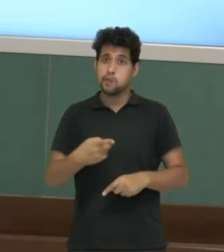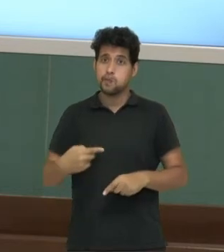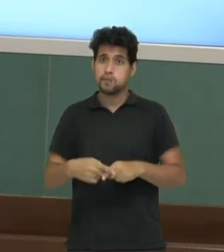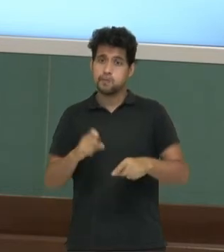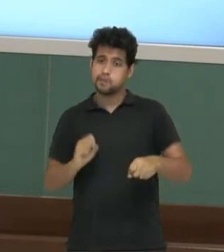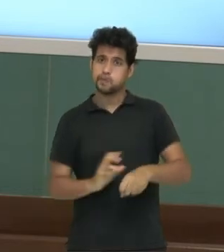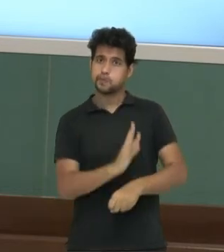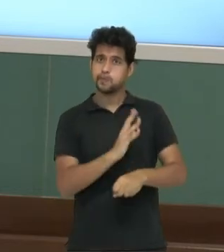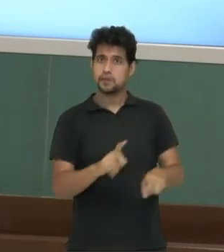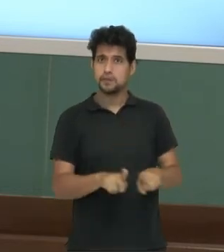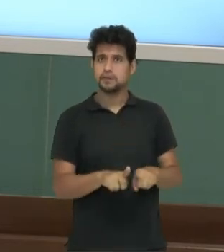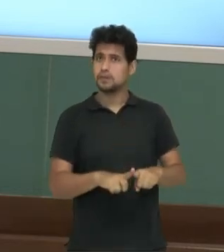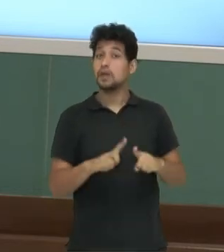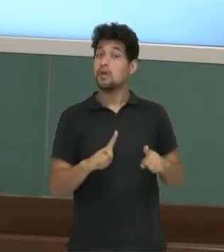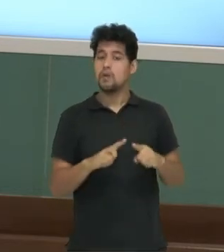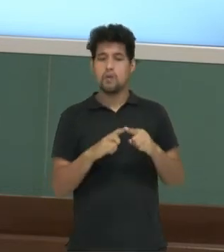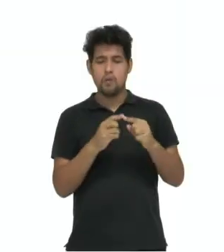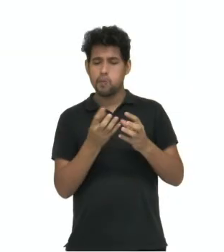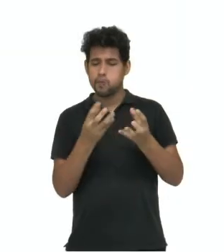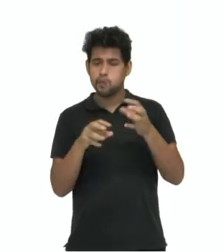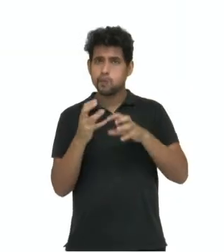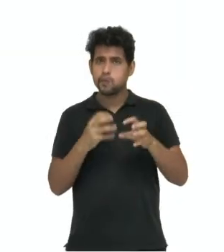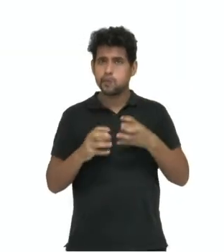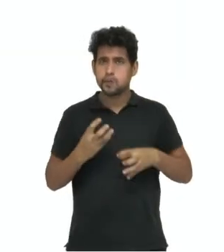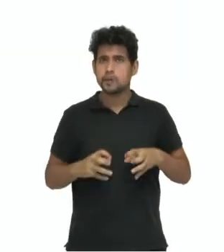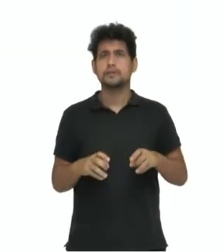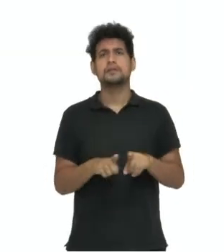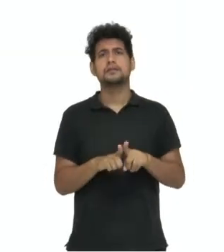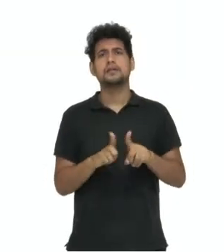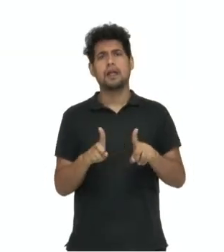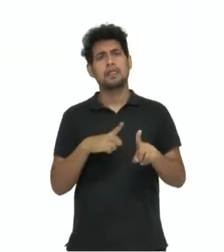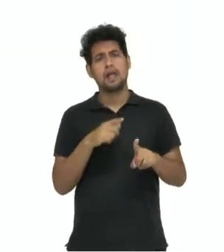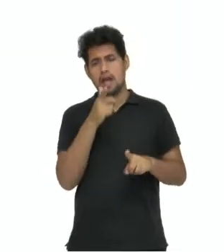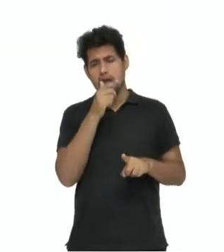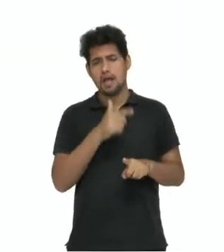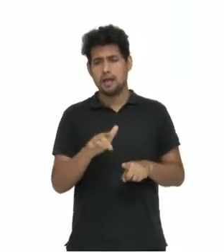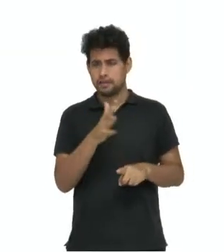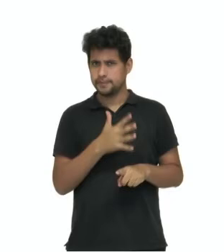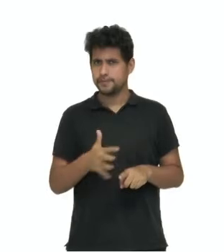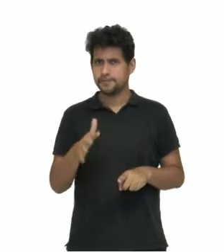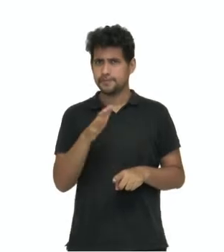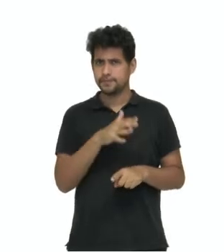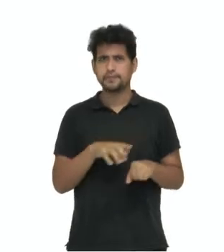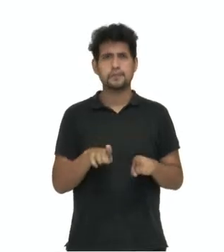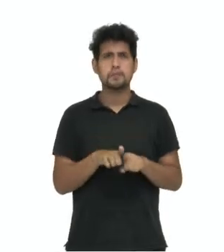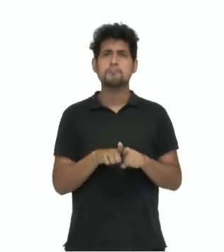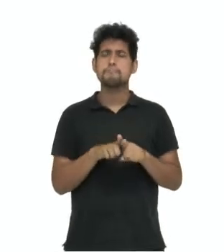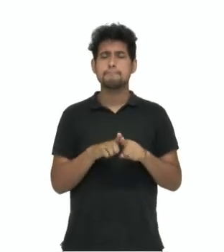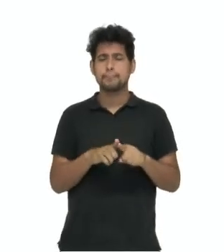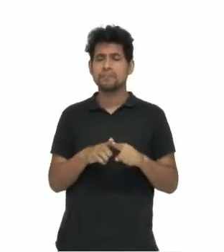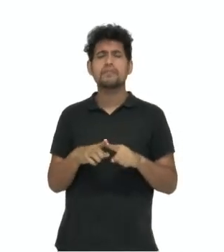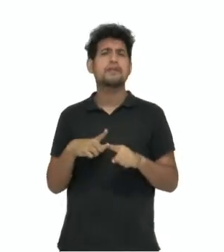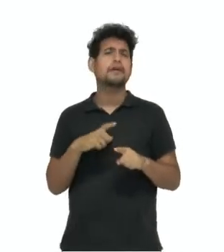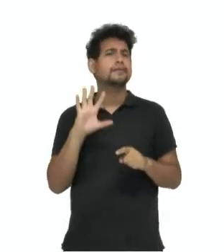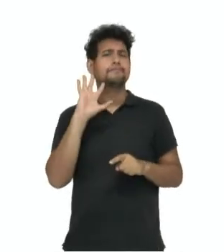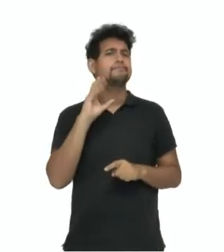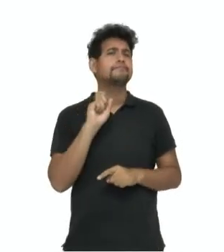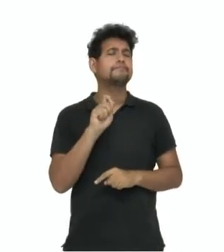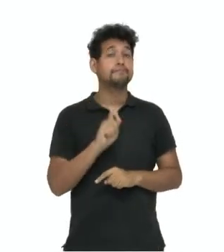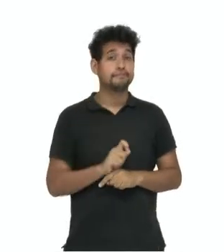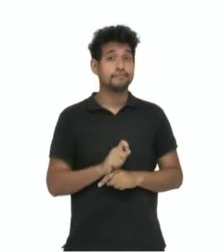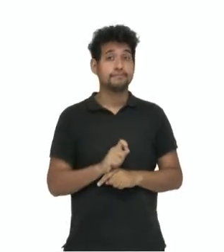liberados e os óvulos da fêmea, né? Os espermatozoides, como eles estão na água, eles vão nadar até os óvulos, vai acontecer